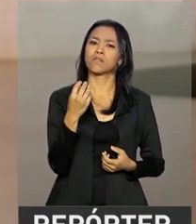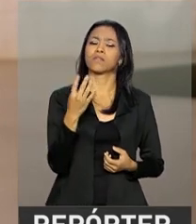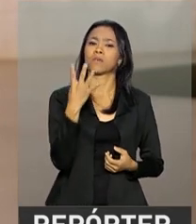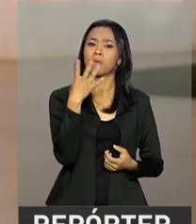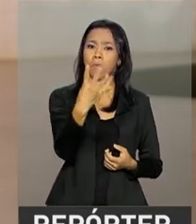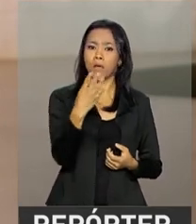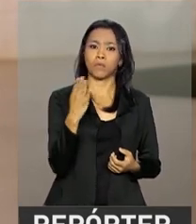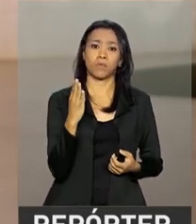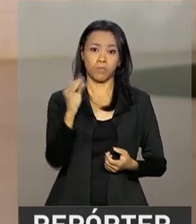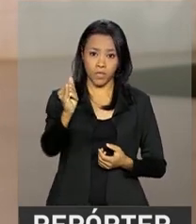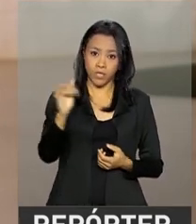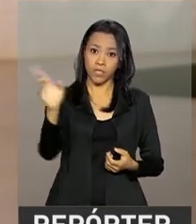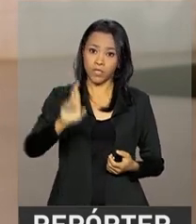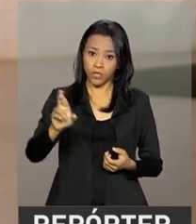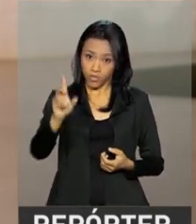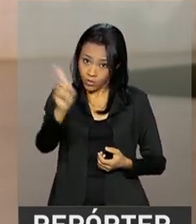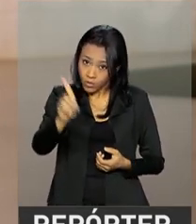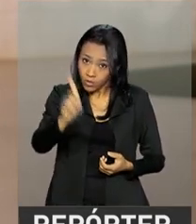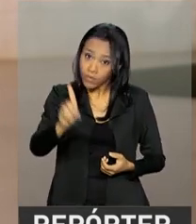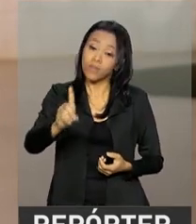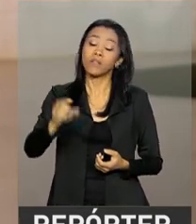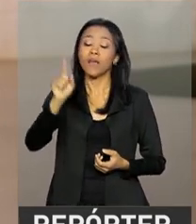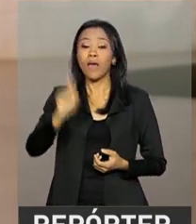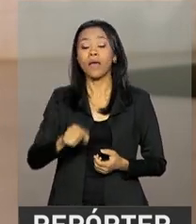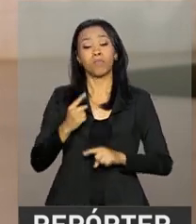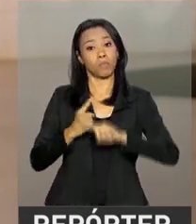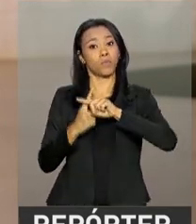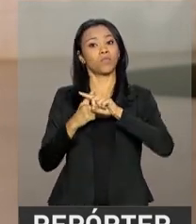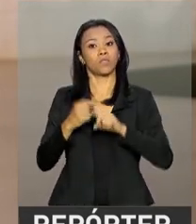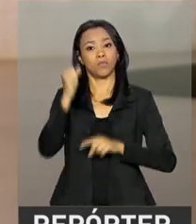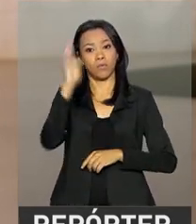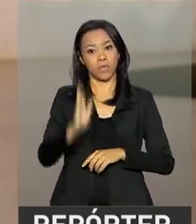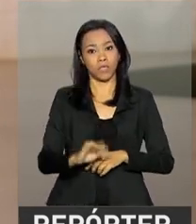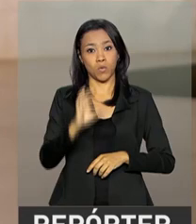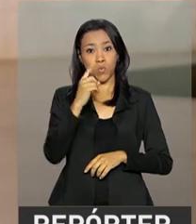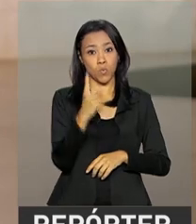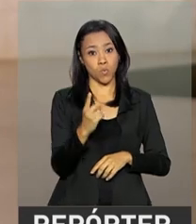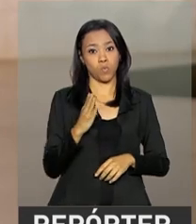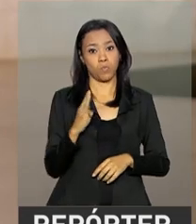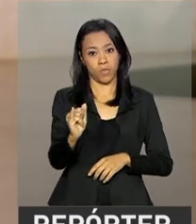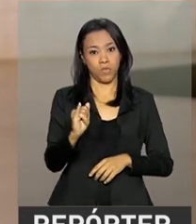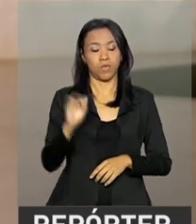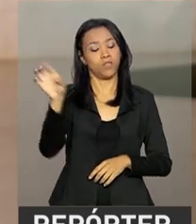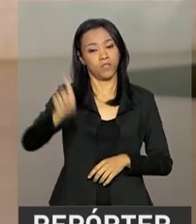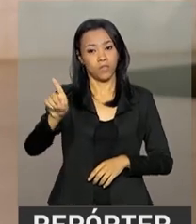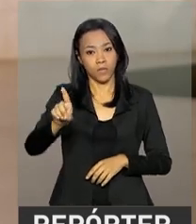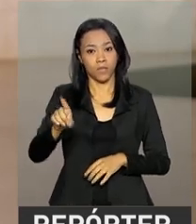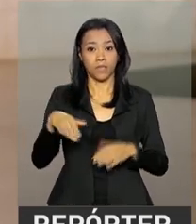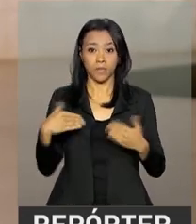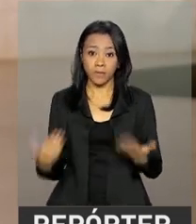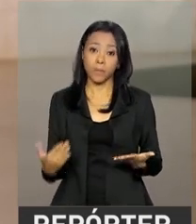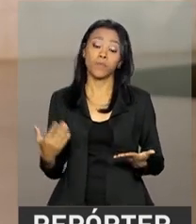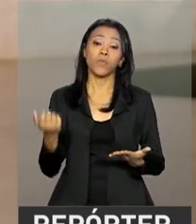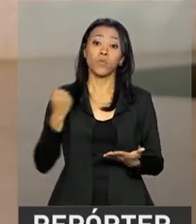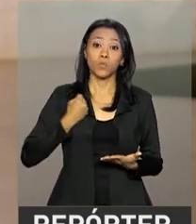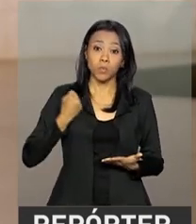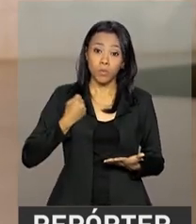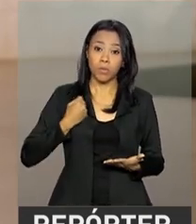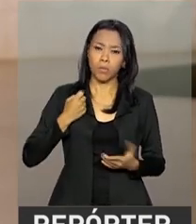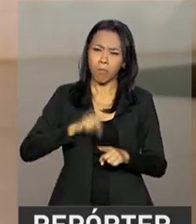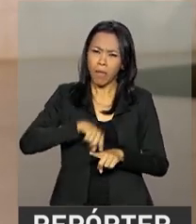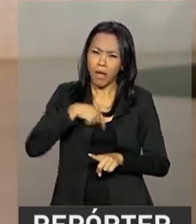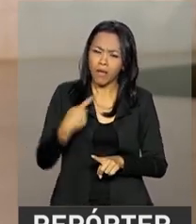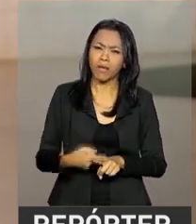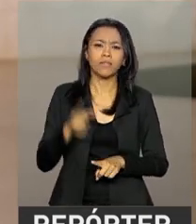bilhões de dólares, com saldo positivo para o Brasil de cerca de 1 bilhão de dólares. Além disso, há um número cada vez maior